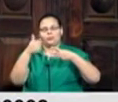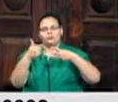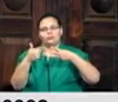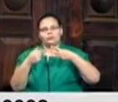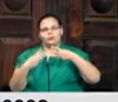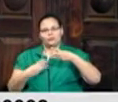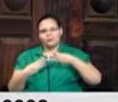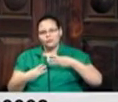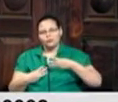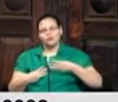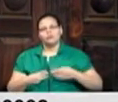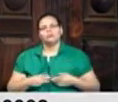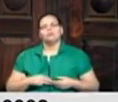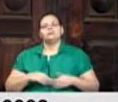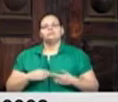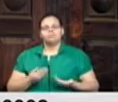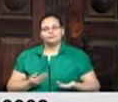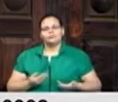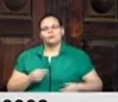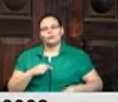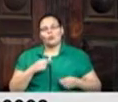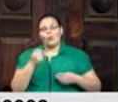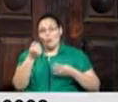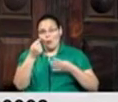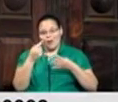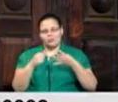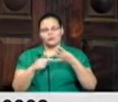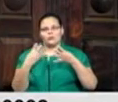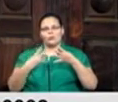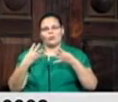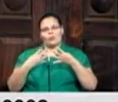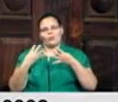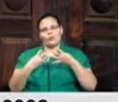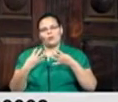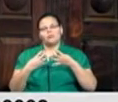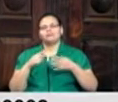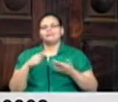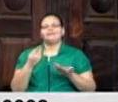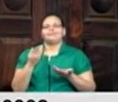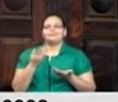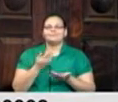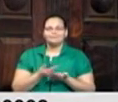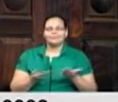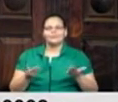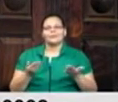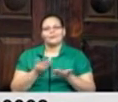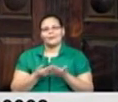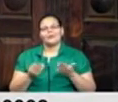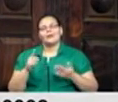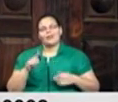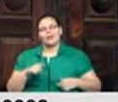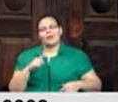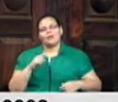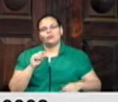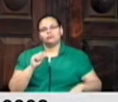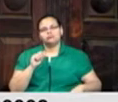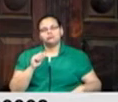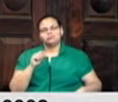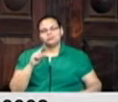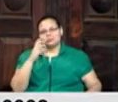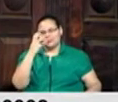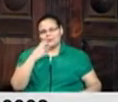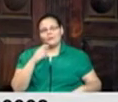na quarta, um dos vetores desse desastre foi a calamidade